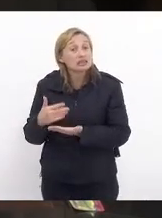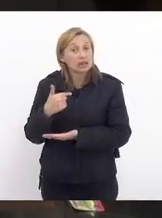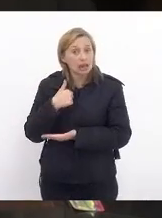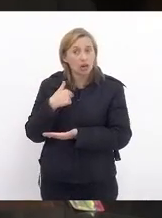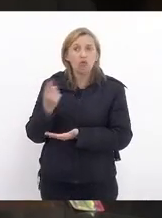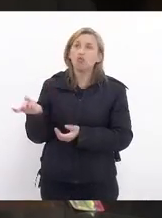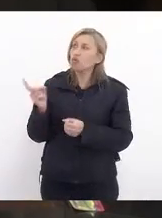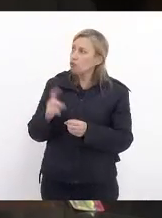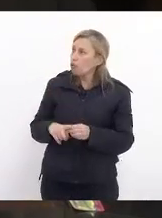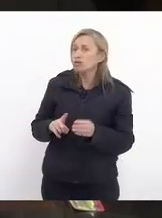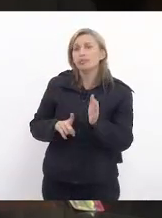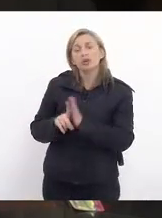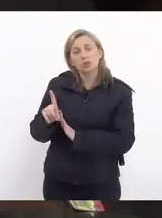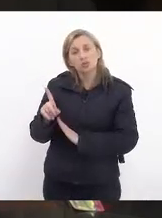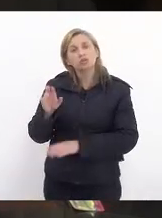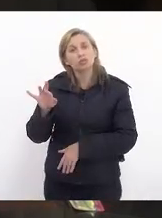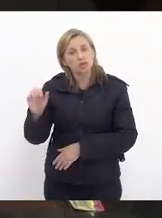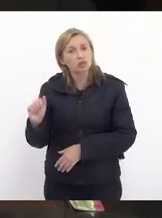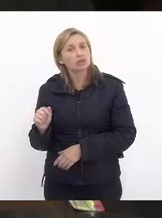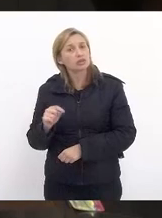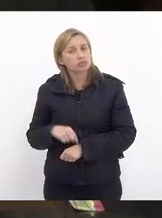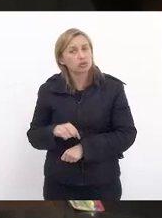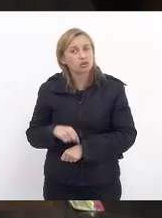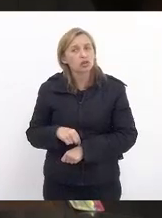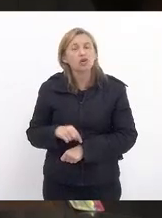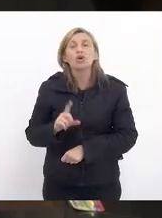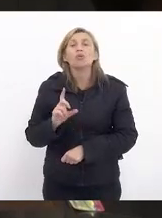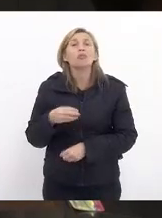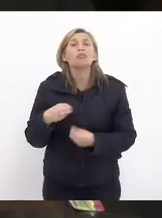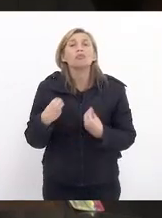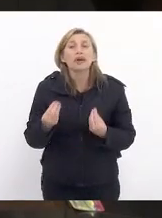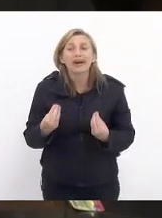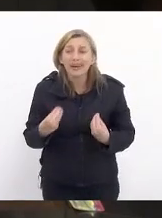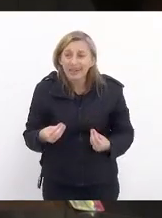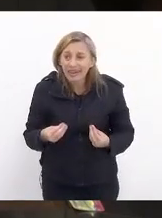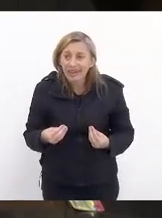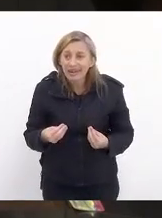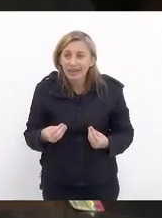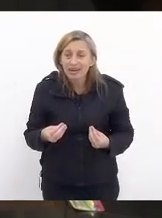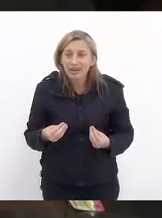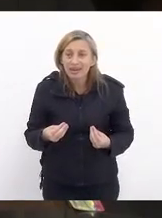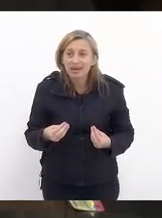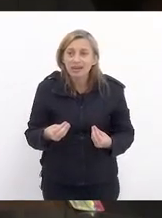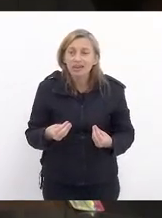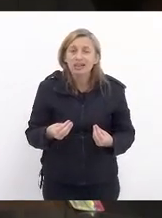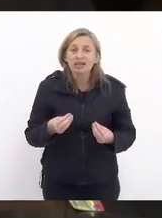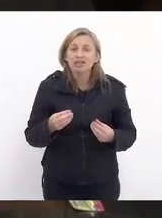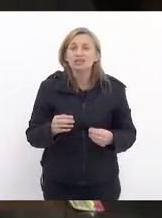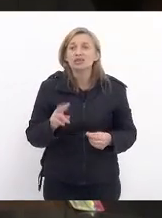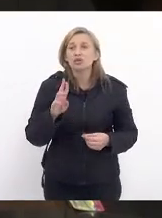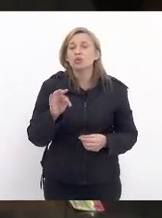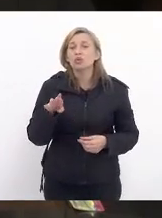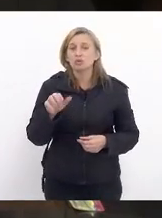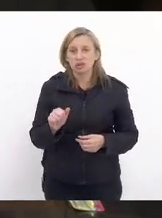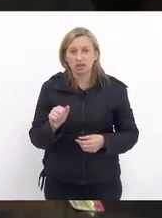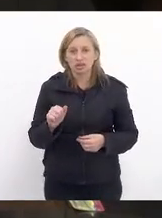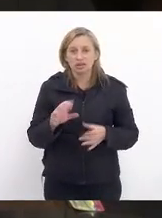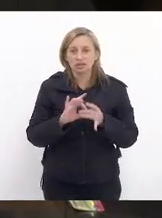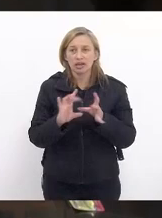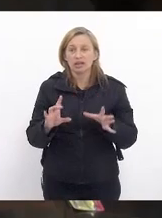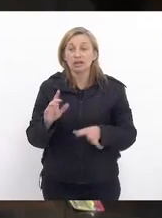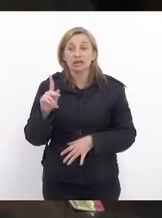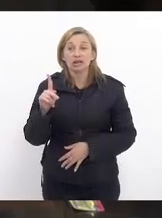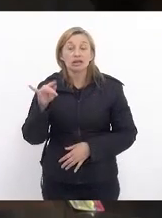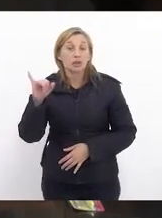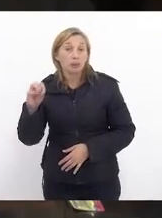retoma a pergunta do Brizola neste momento do que que adianta esse aparato da agenda outra liberal de Paulo Guedes né